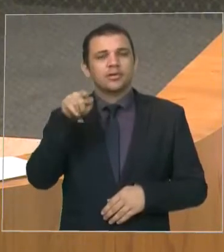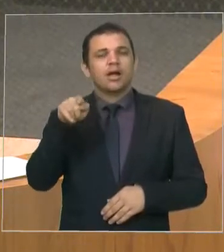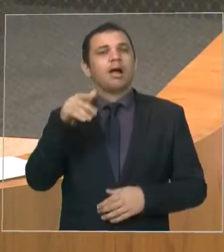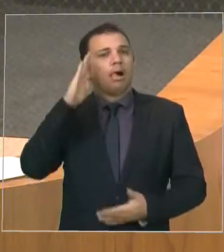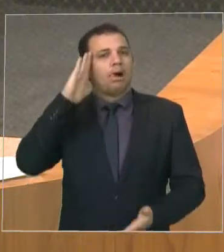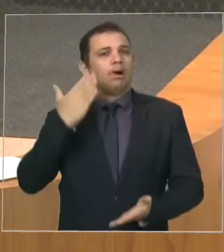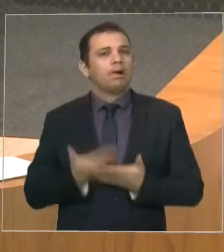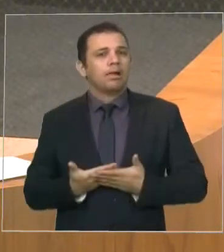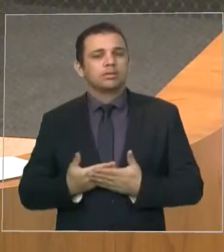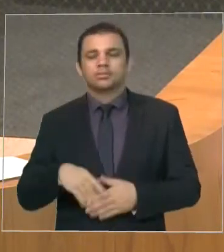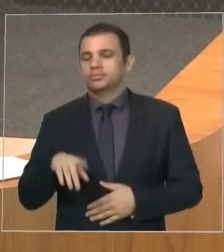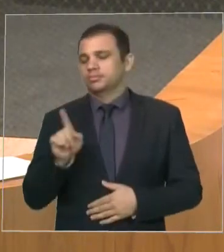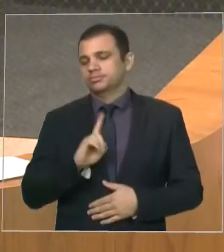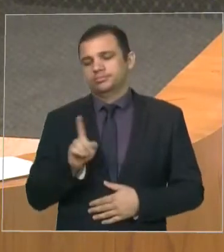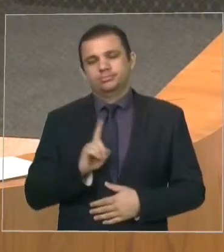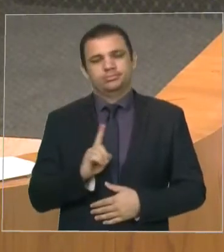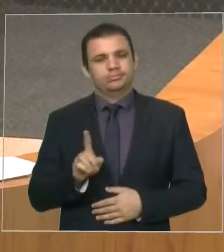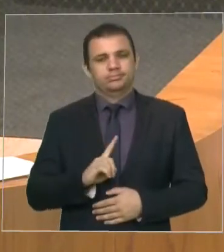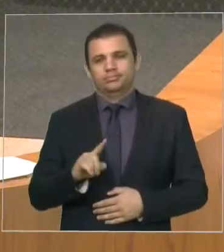não vai colar.